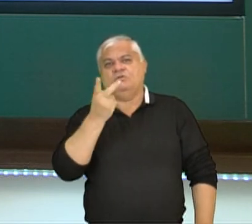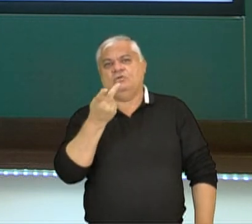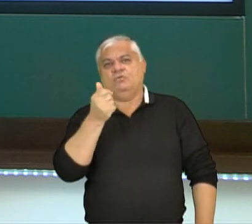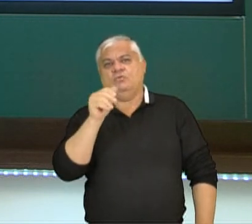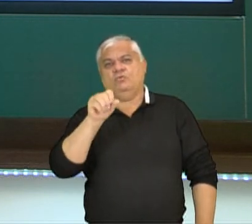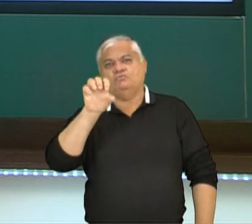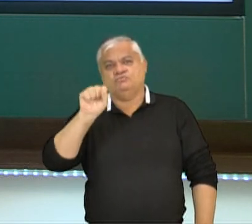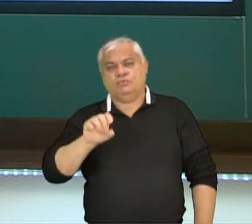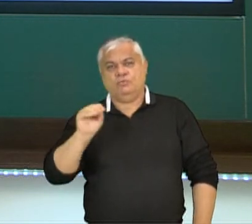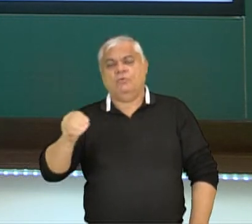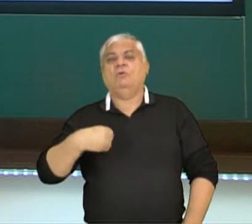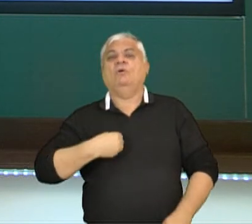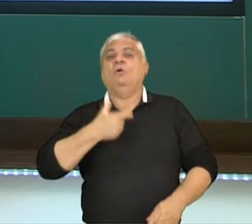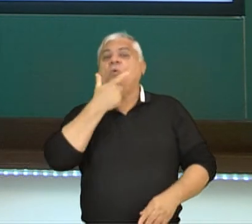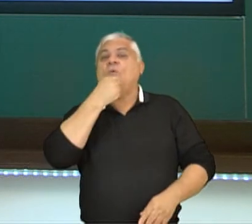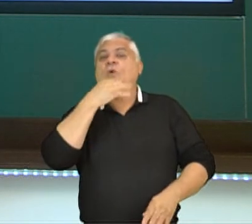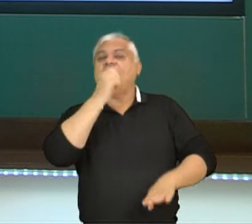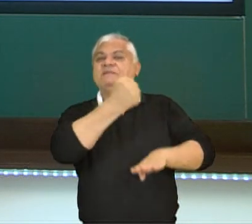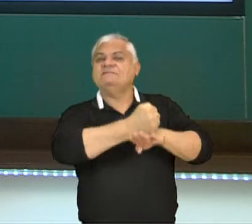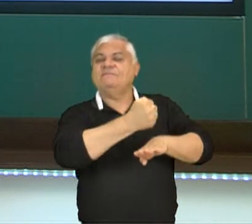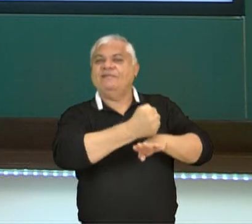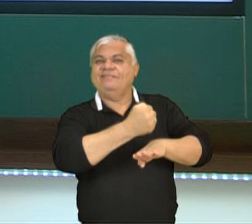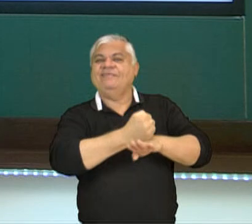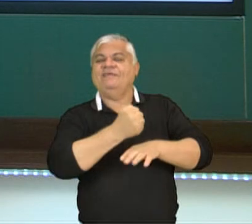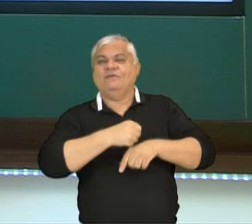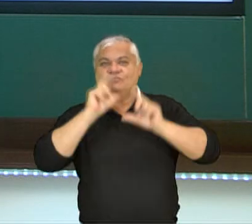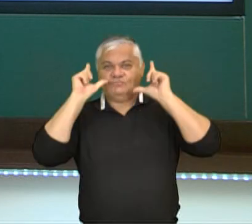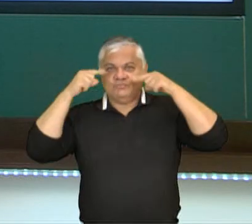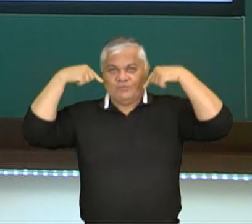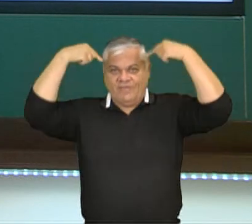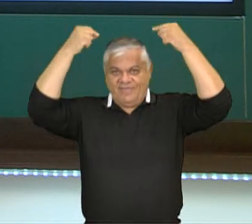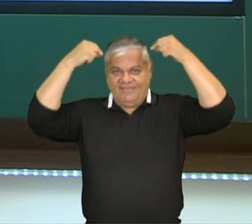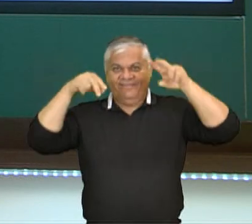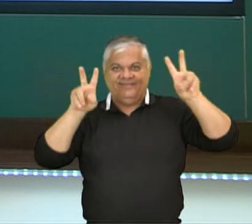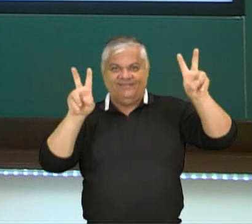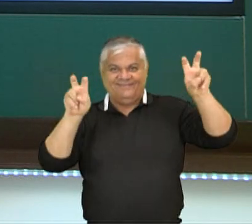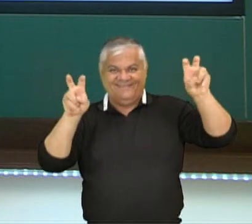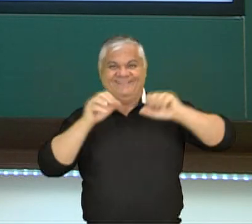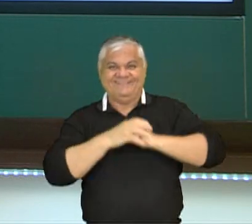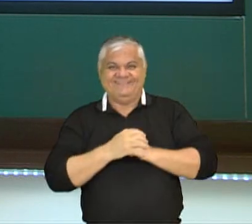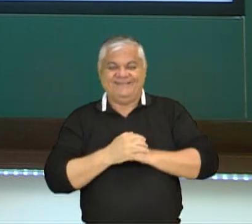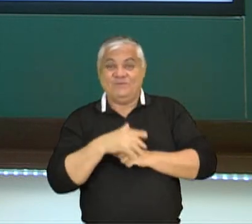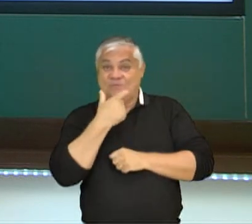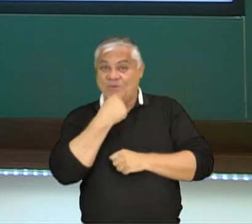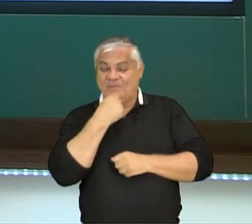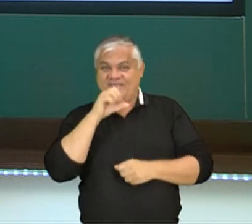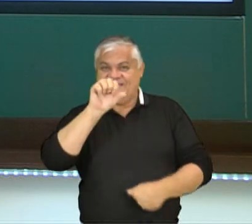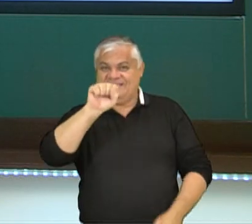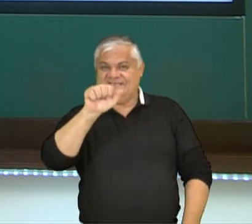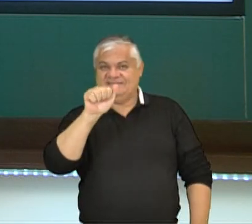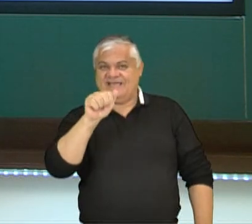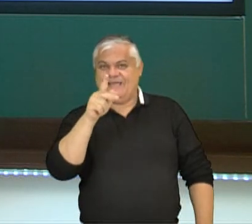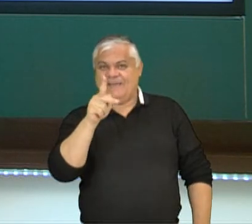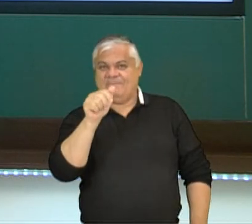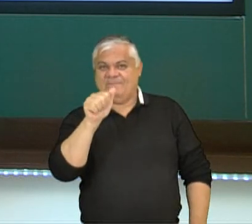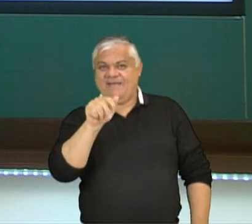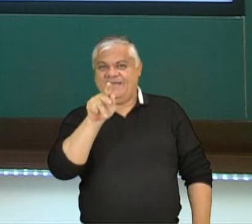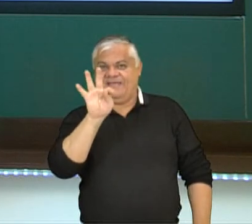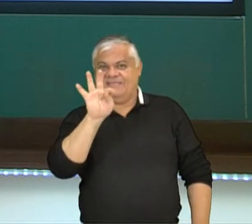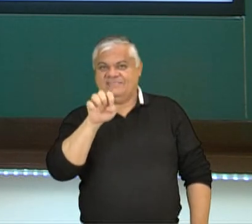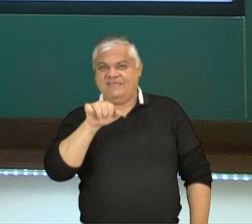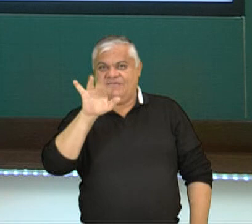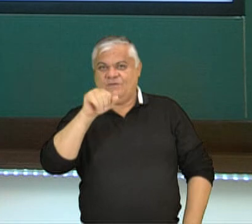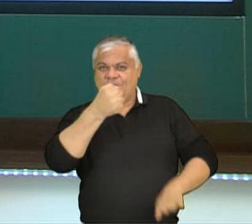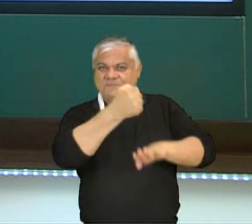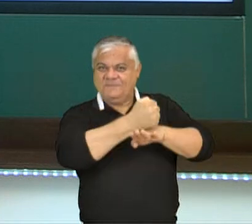o texto O Sapateiro e os Duendes. Vejam que já no título nós temos, né, uma característica que é a